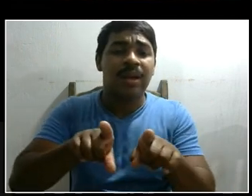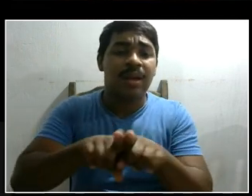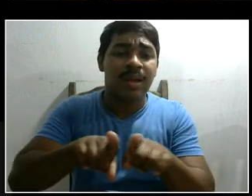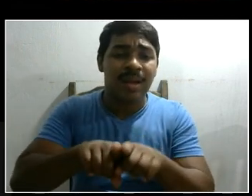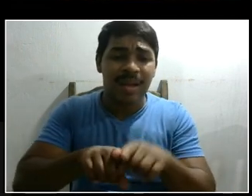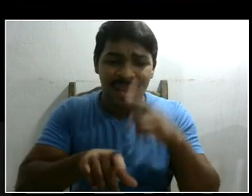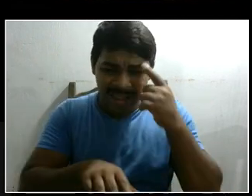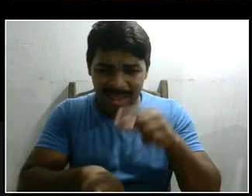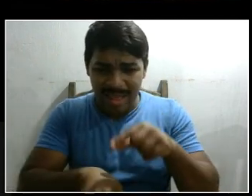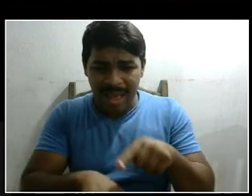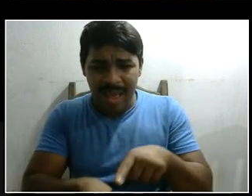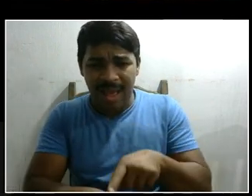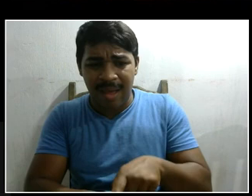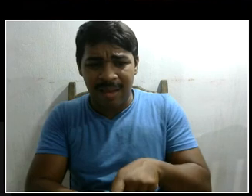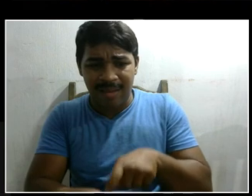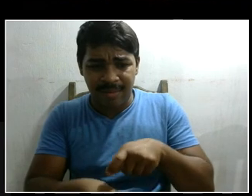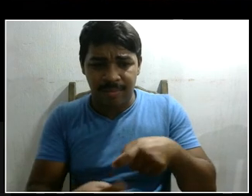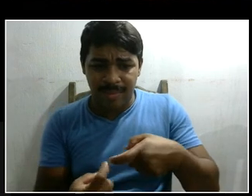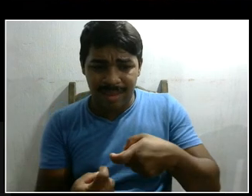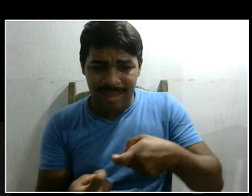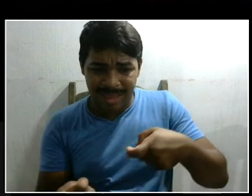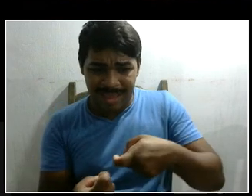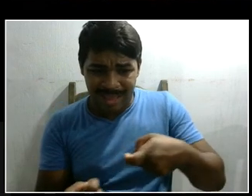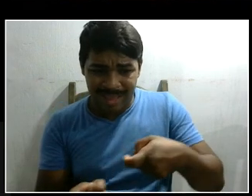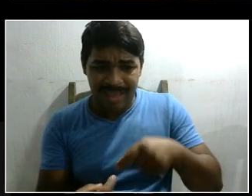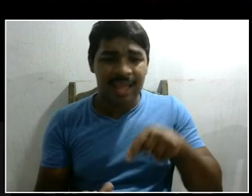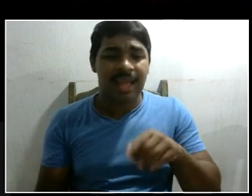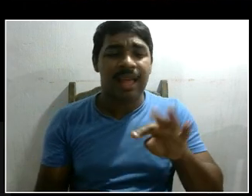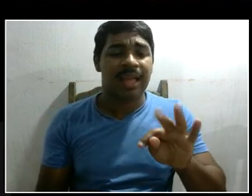o tendão, tá? Então, mostrando lá na região de baixo.